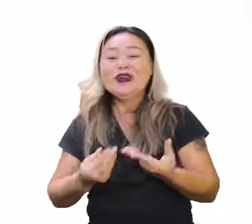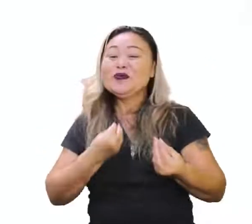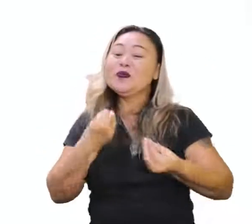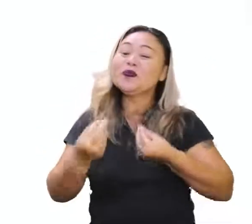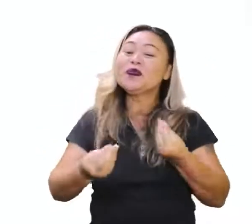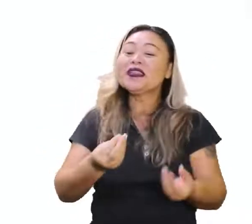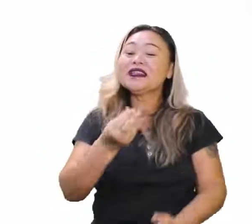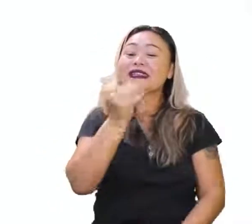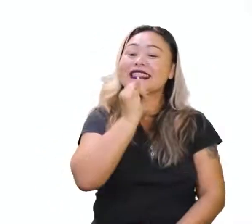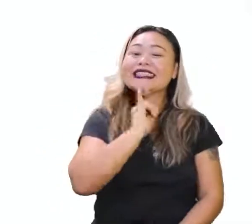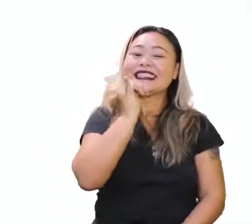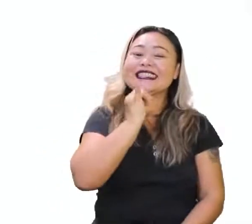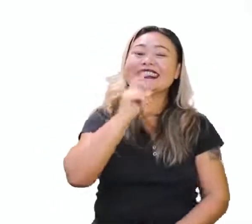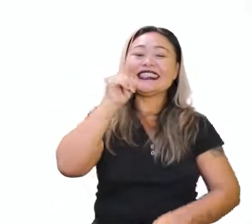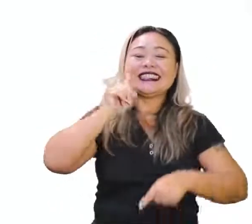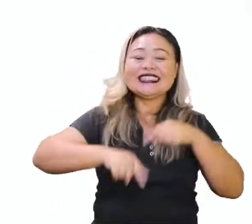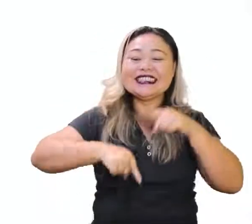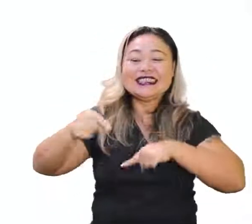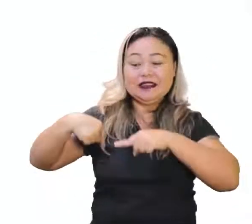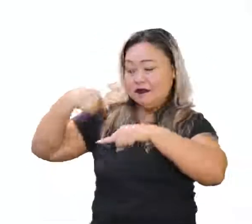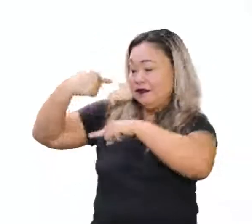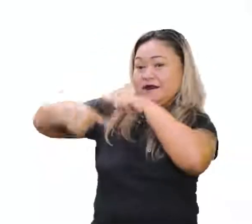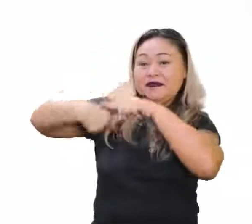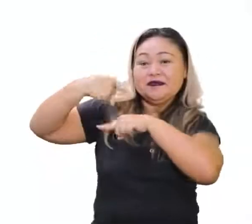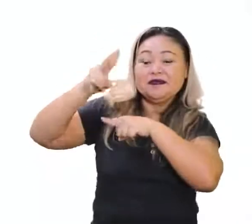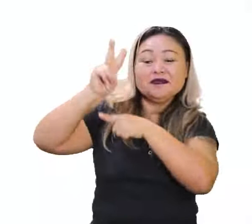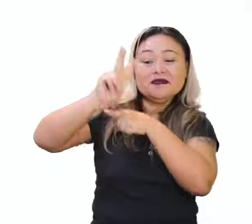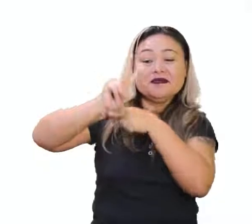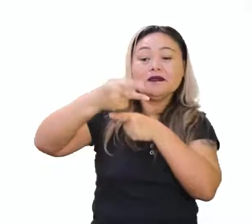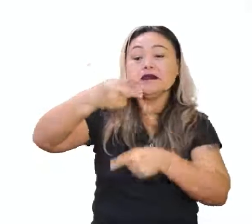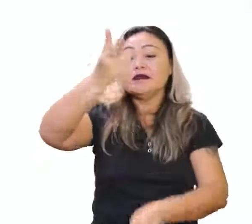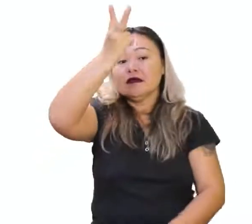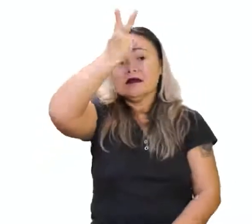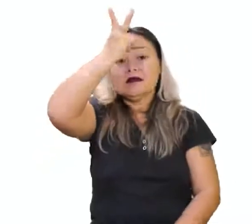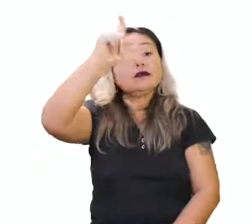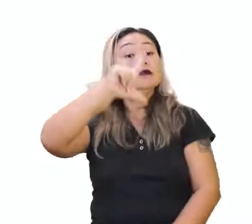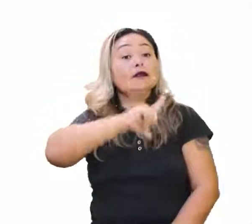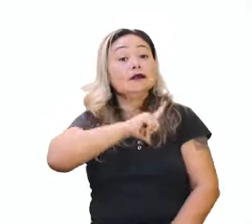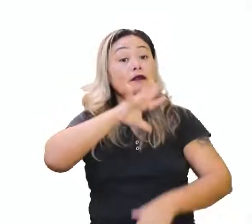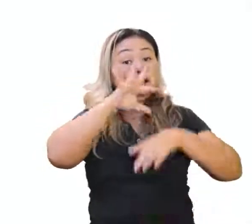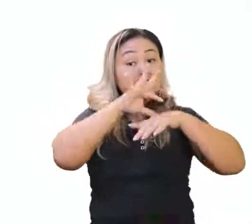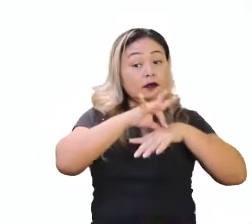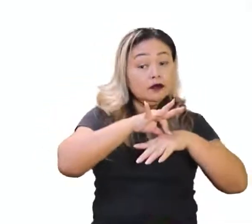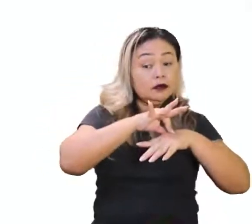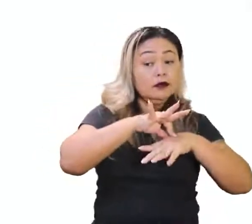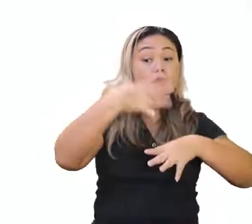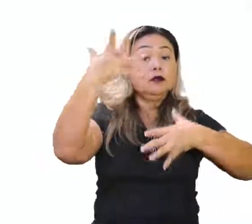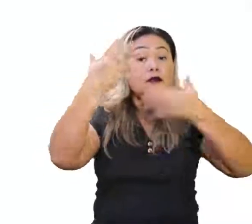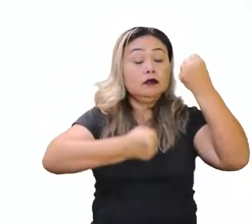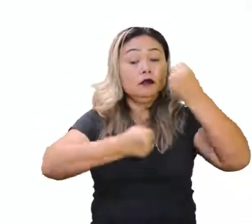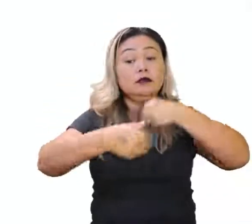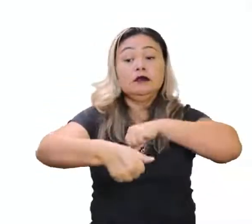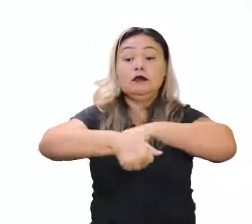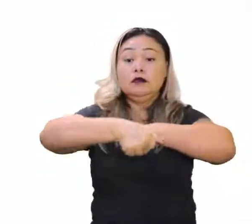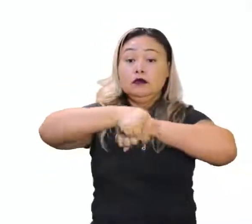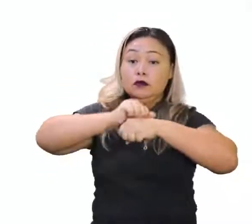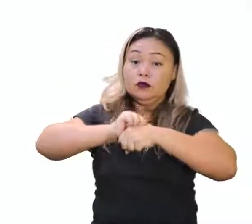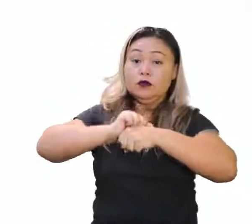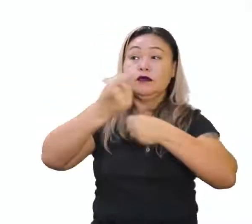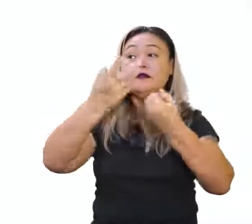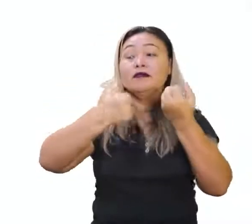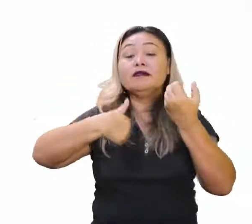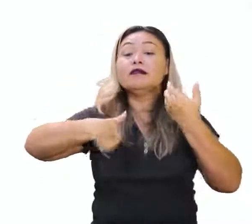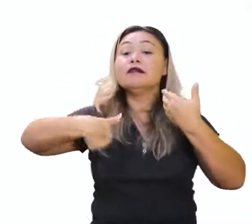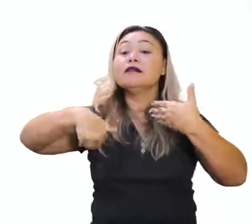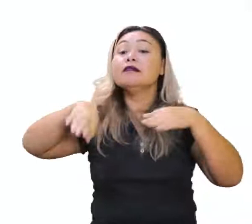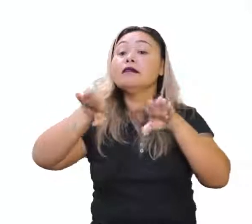Como exemplos de produtos advindos da criação de cabra, temos a carne, o leite, o